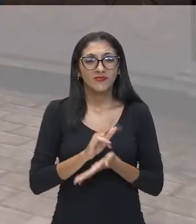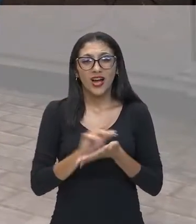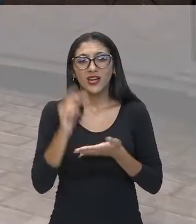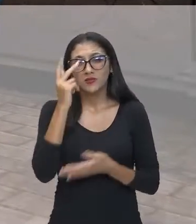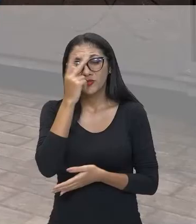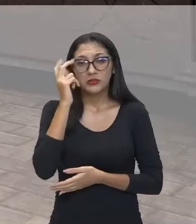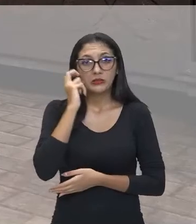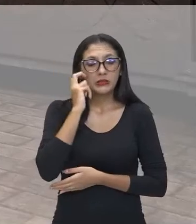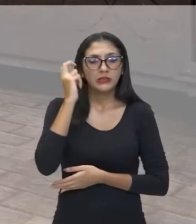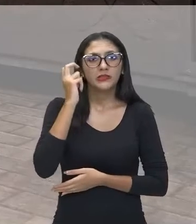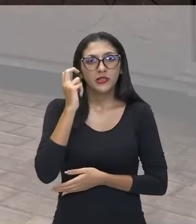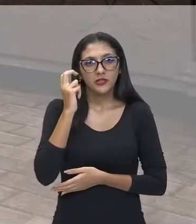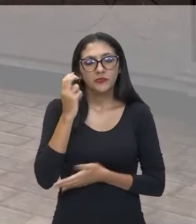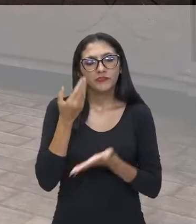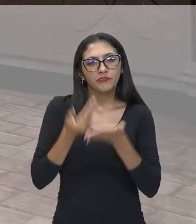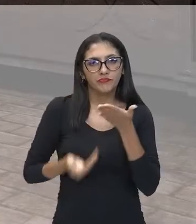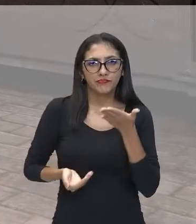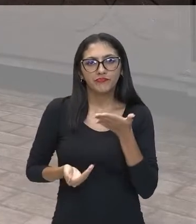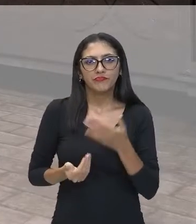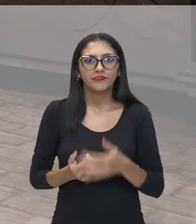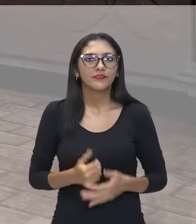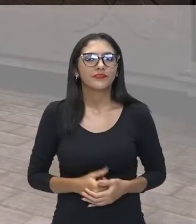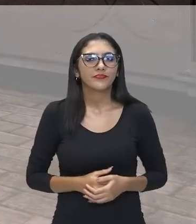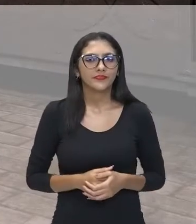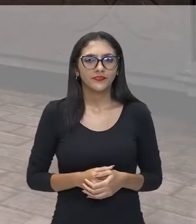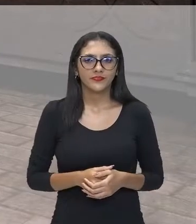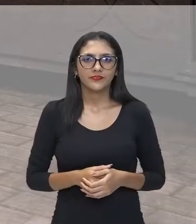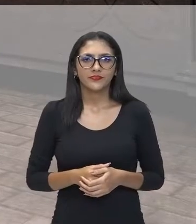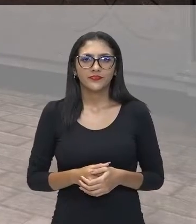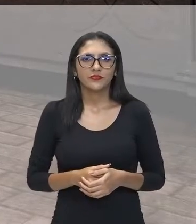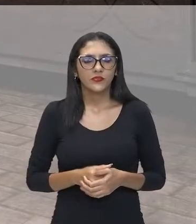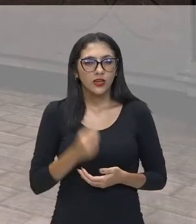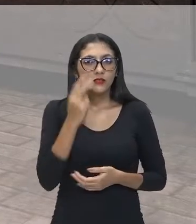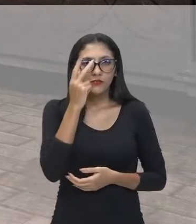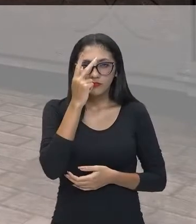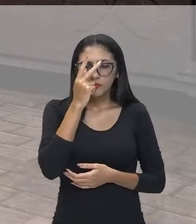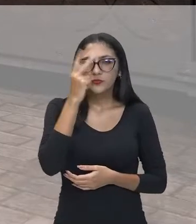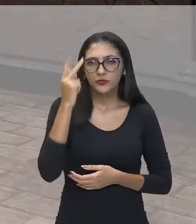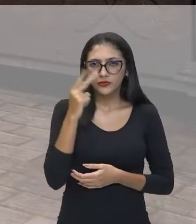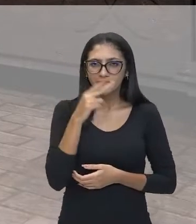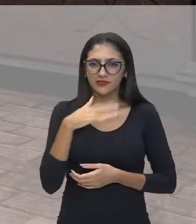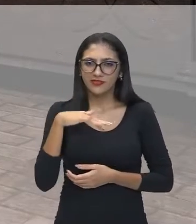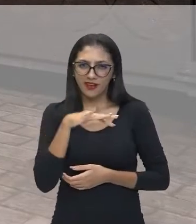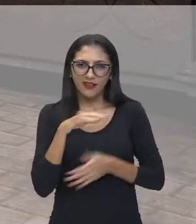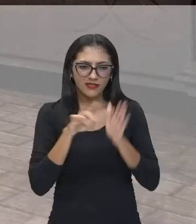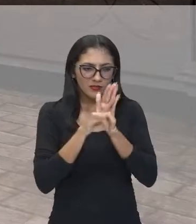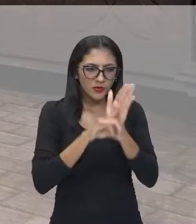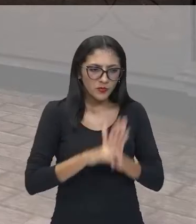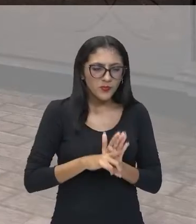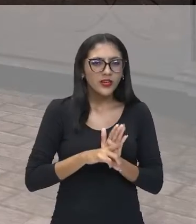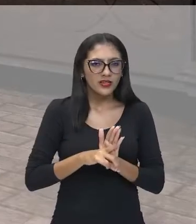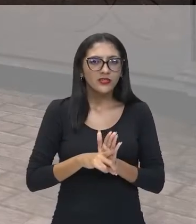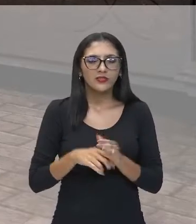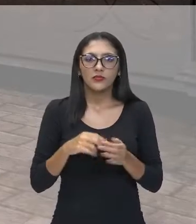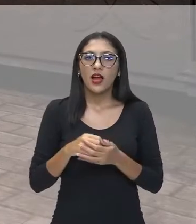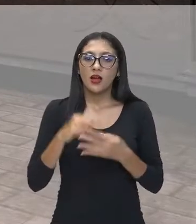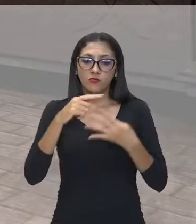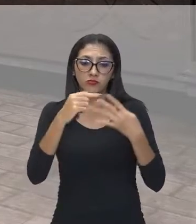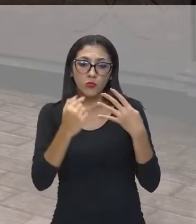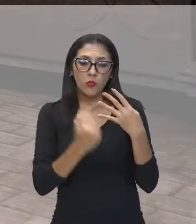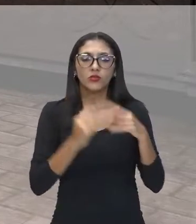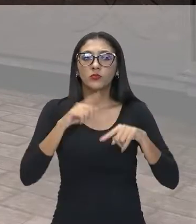perdidos? Os alquimistas acreditavam na existência de 4 elementos